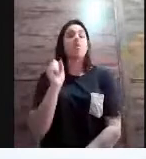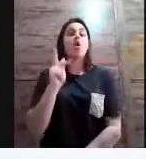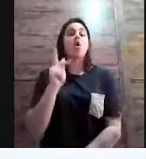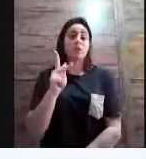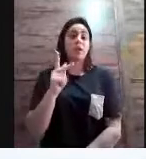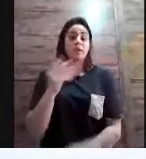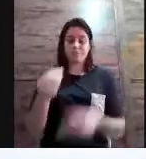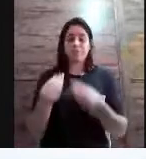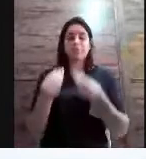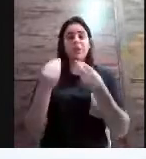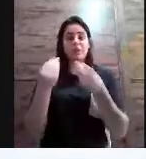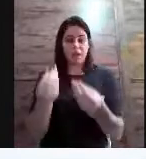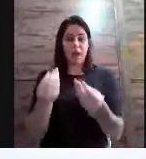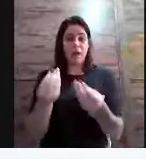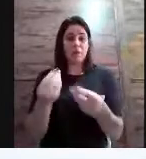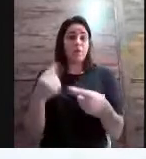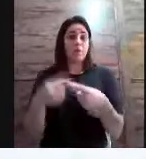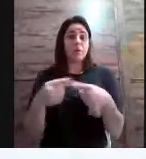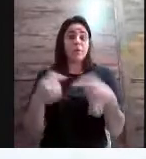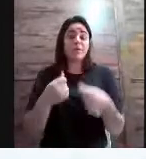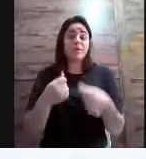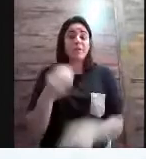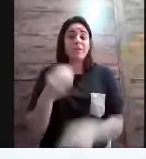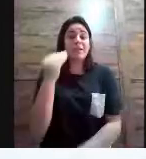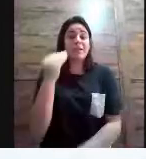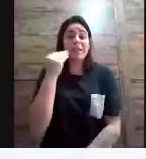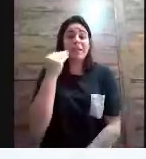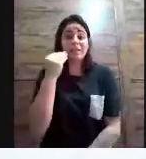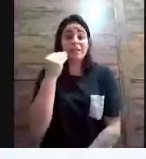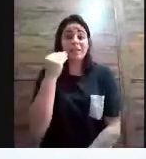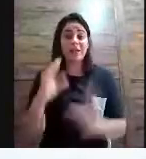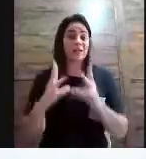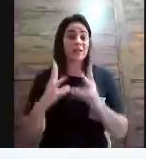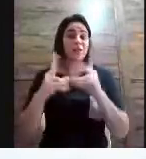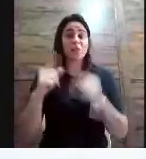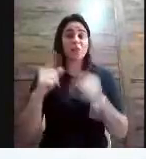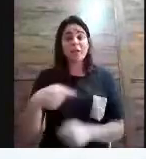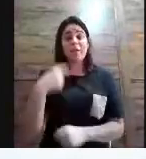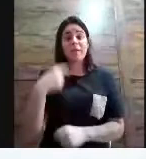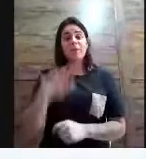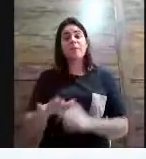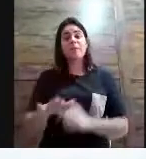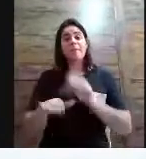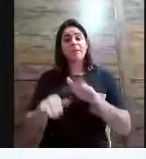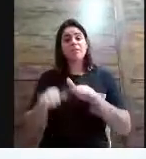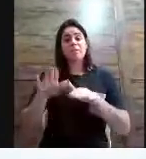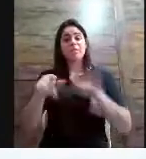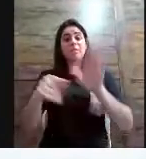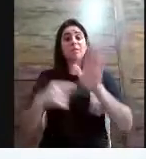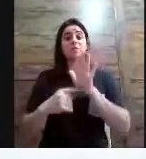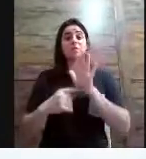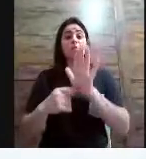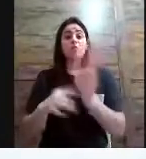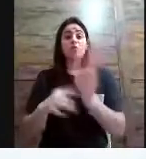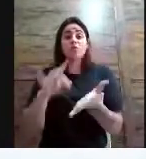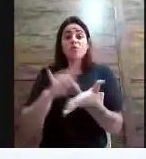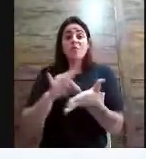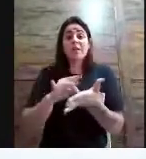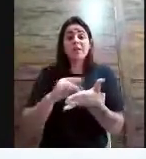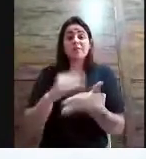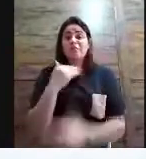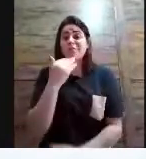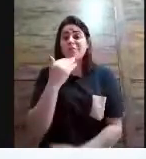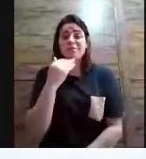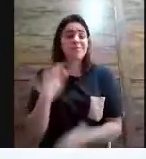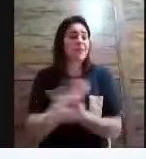pessoas usassem porque não tinham que usar, mas depois foram aparecendo os trabalhos mostrando que não resolviam.